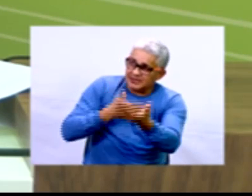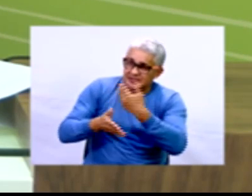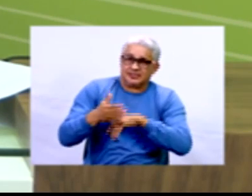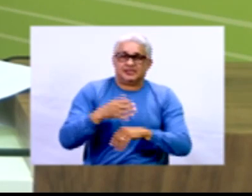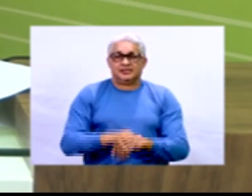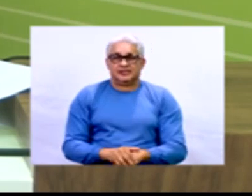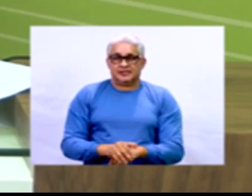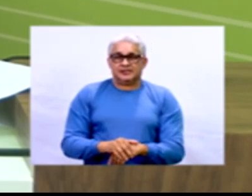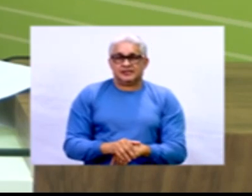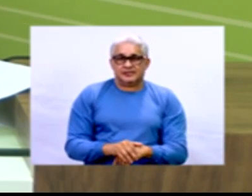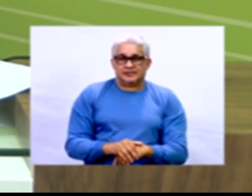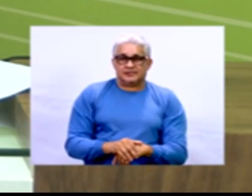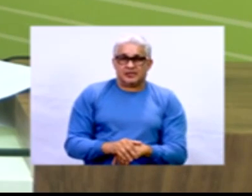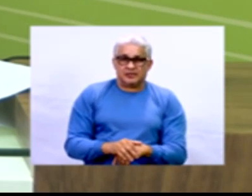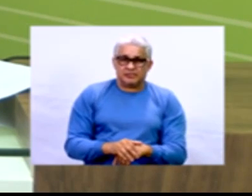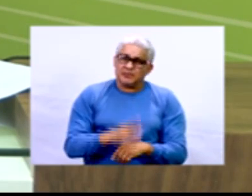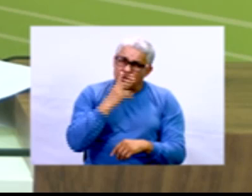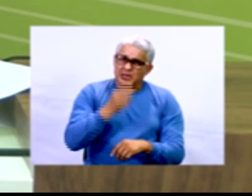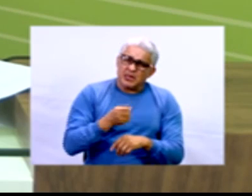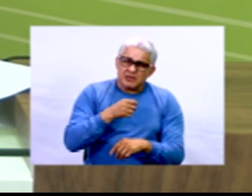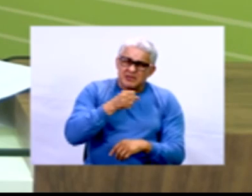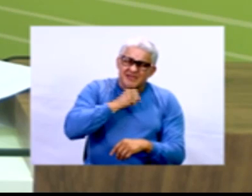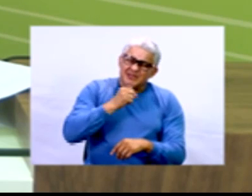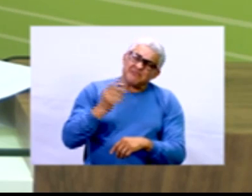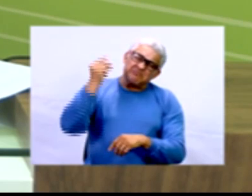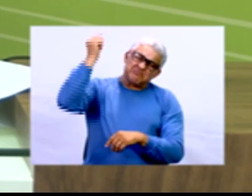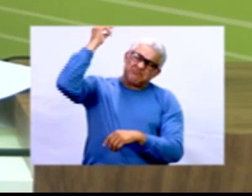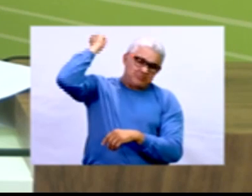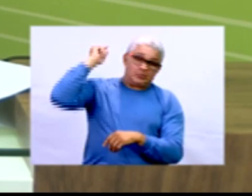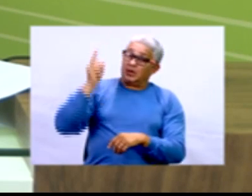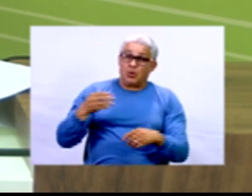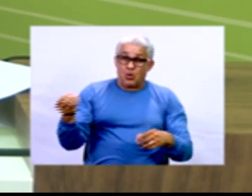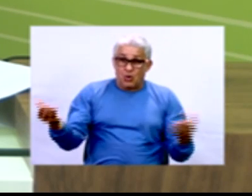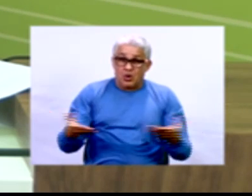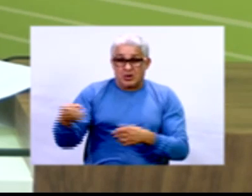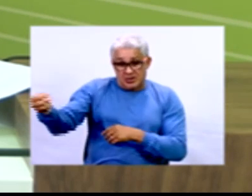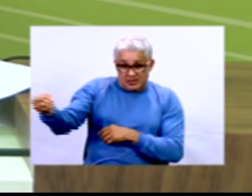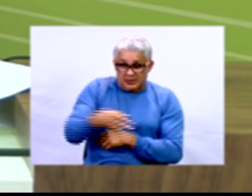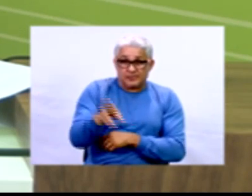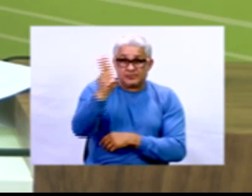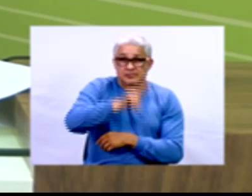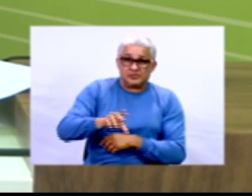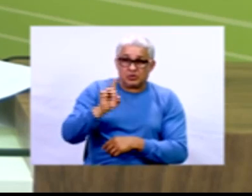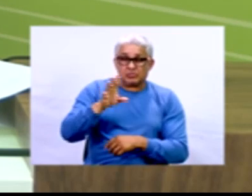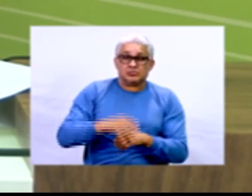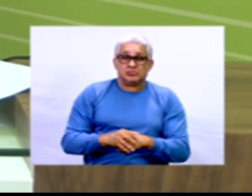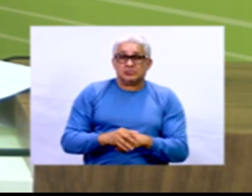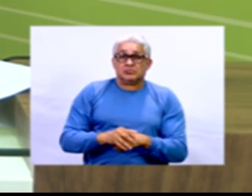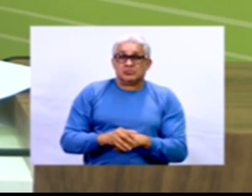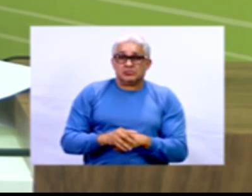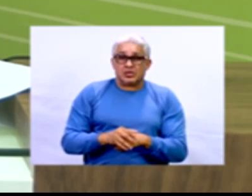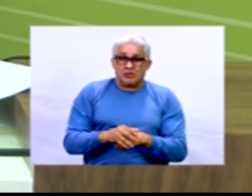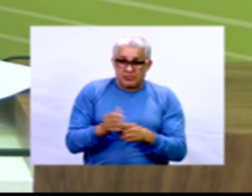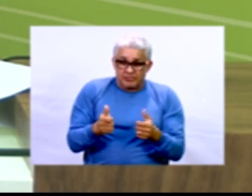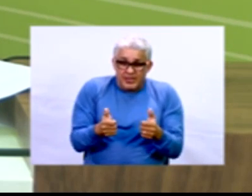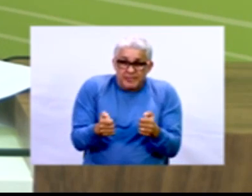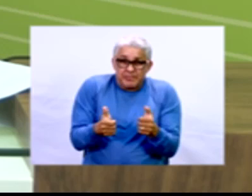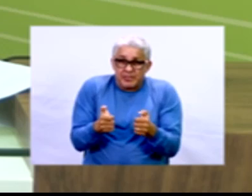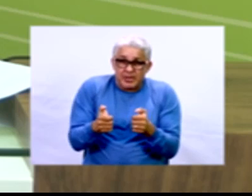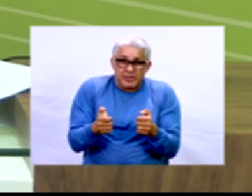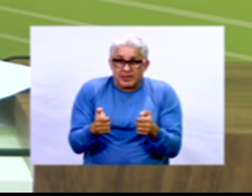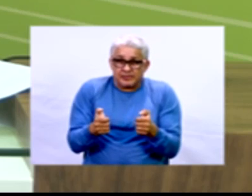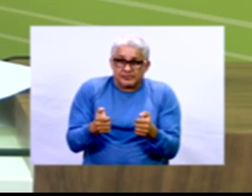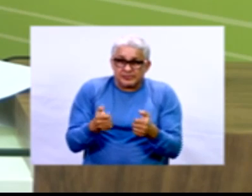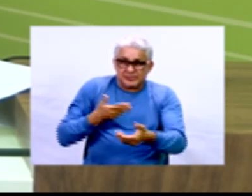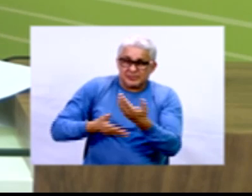fique nos primórdios onde o videogame era utilizado somente com um dispositivo lá de controle e a interação